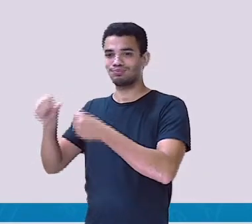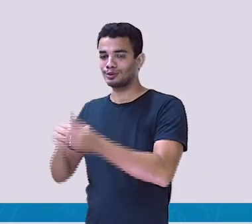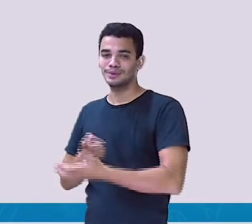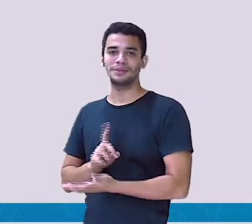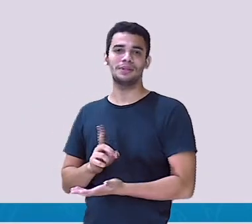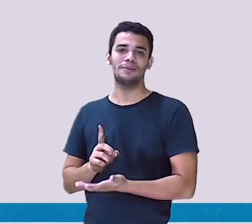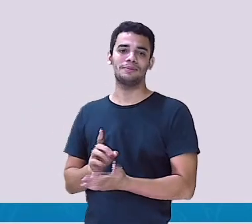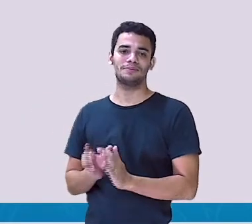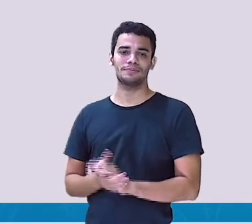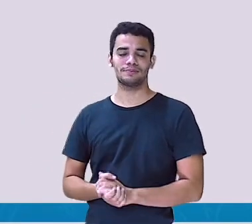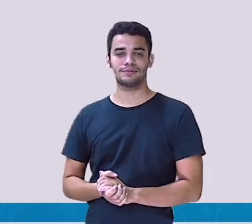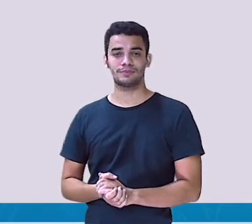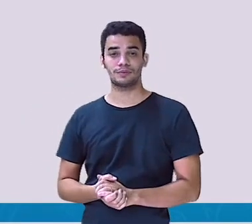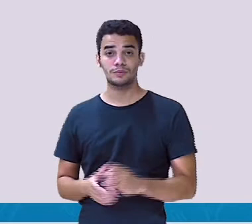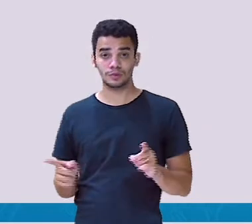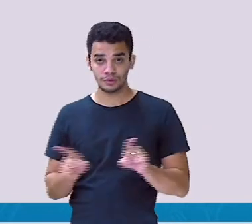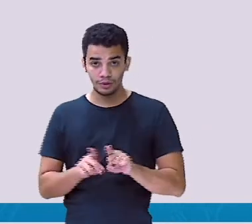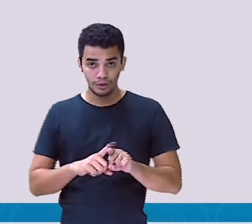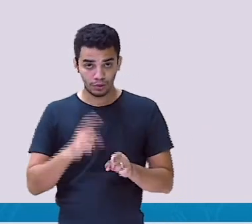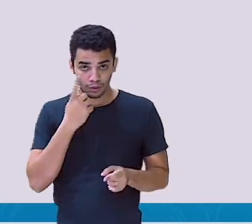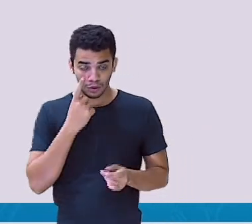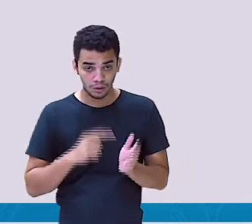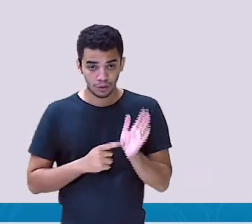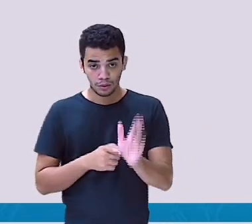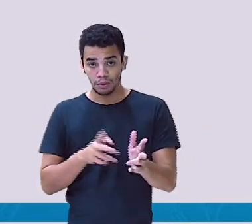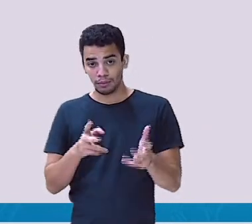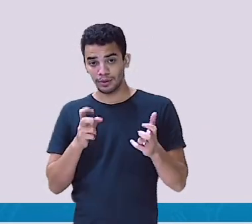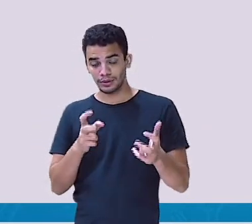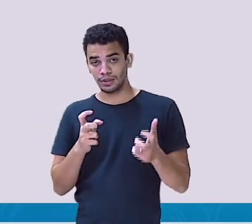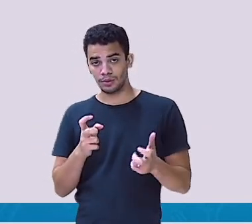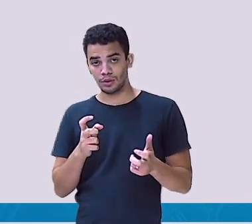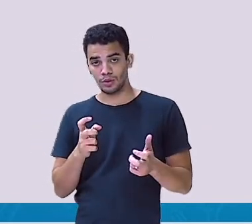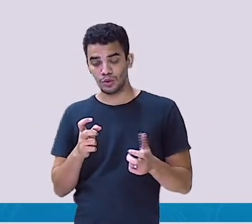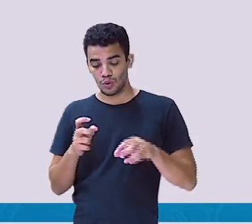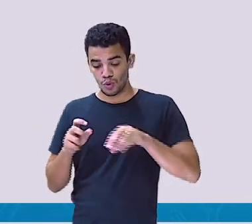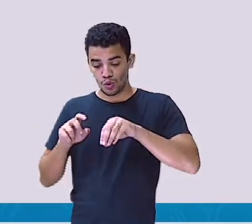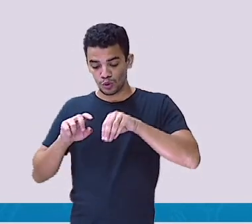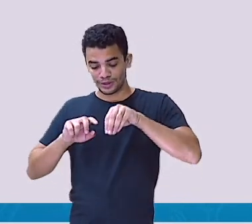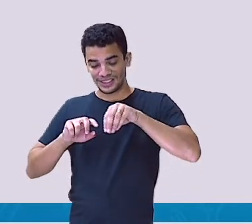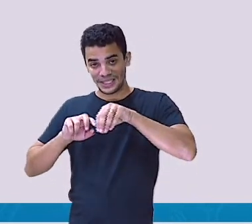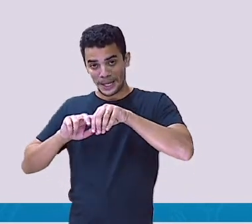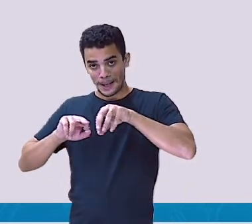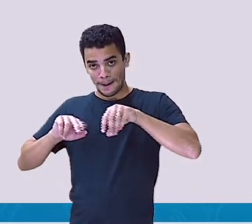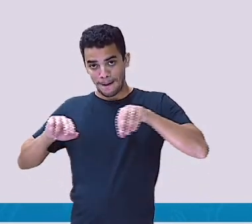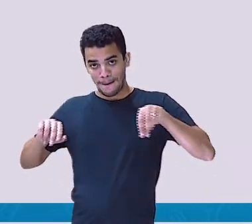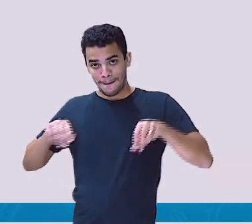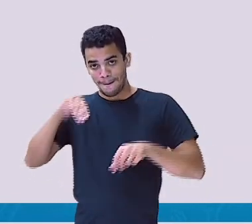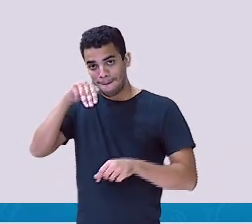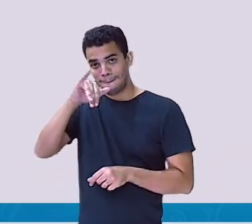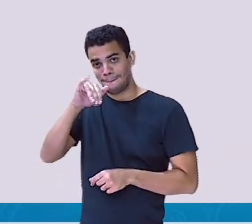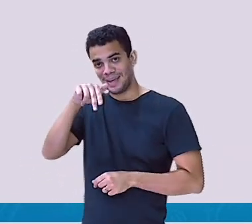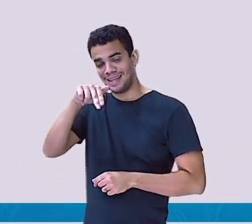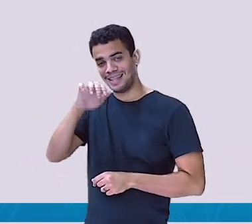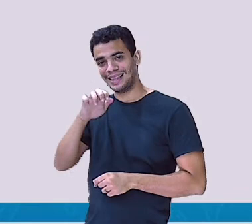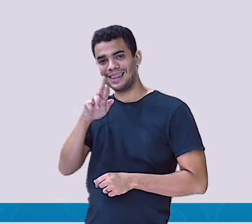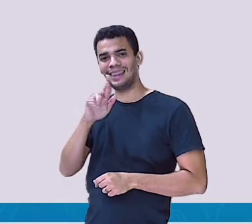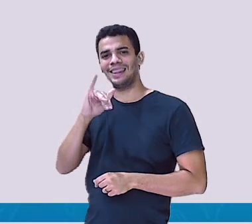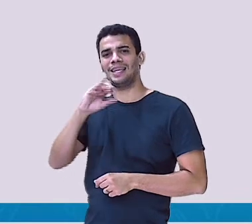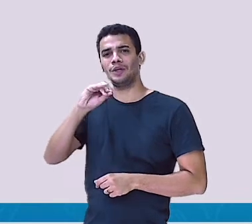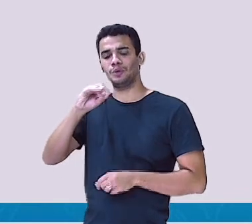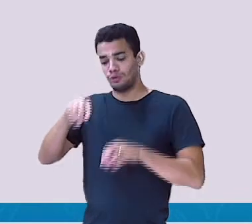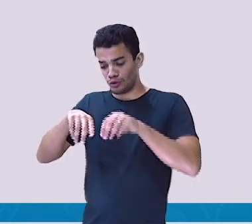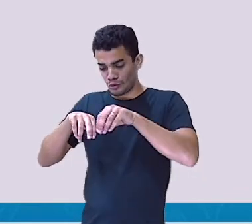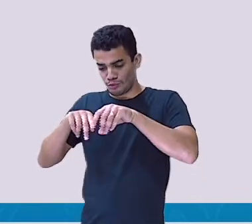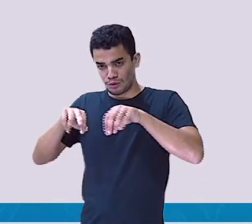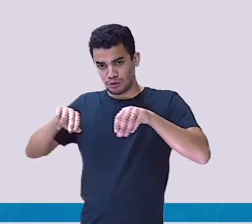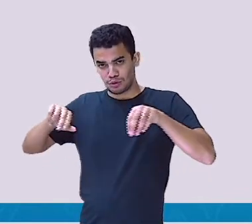petróleo. Os minérios, por exemplo, eles são elementos encontrados na natureza. A gente tem aí, o ouro, a